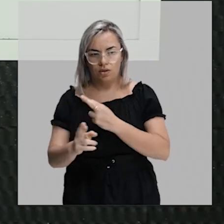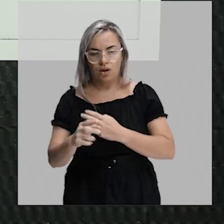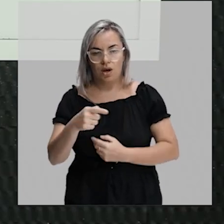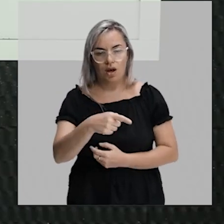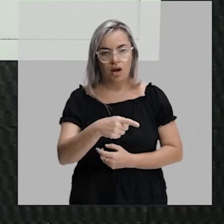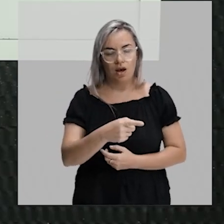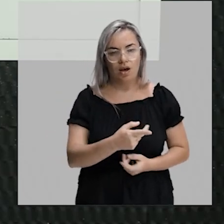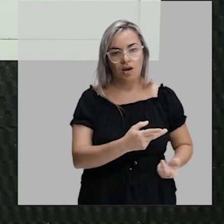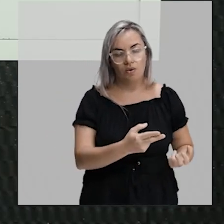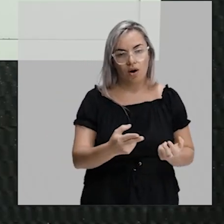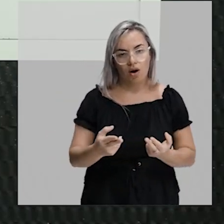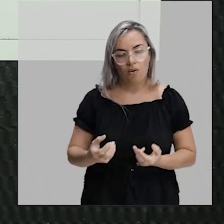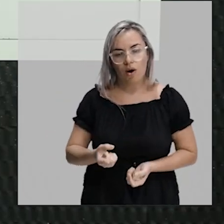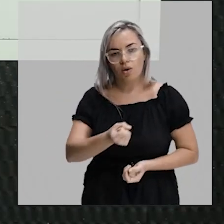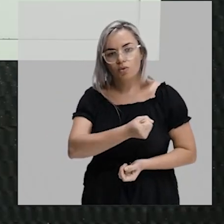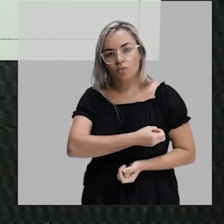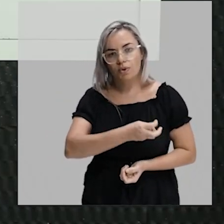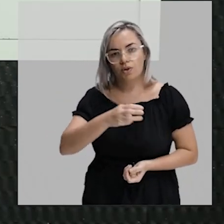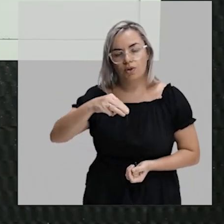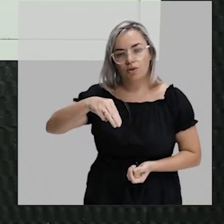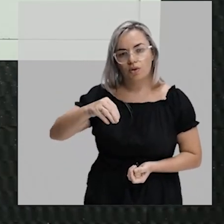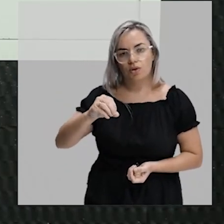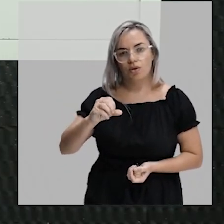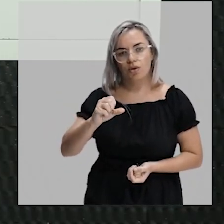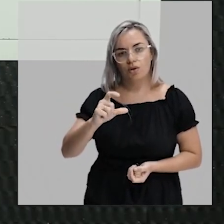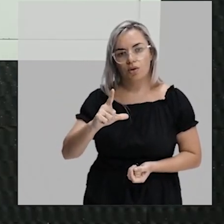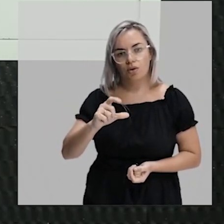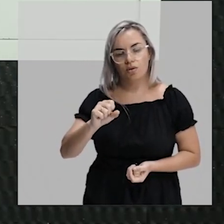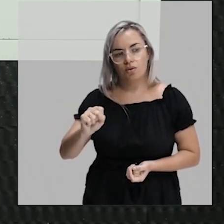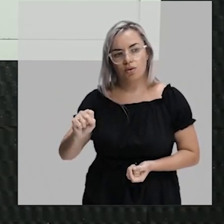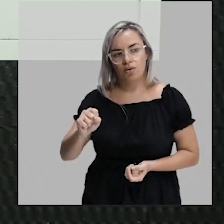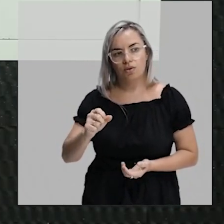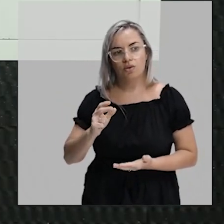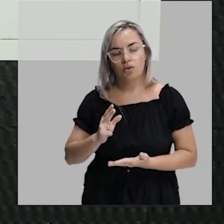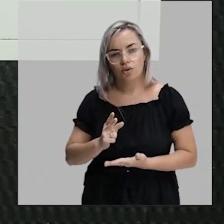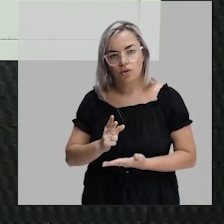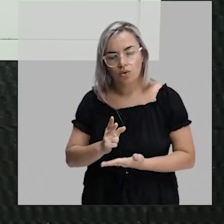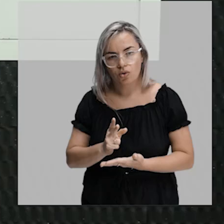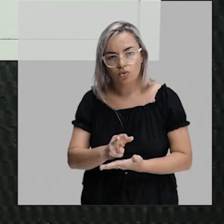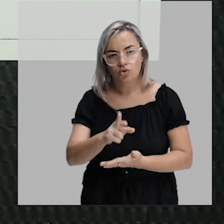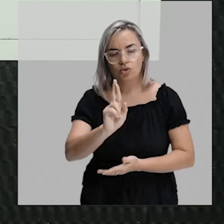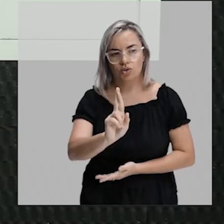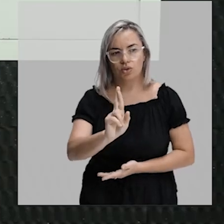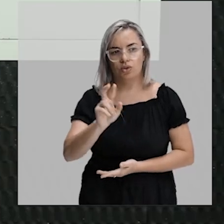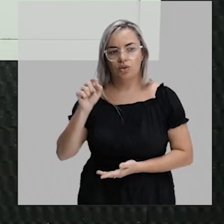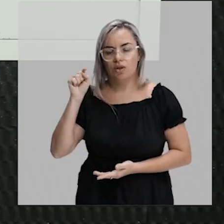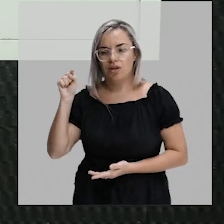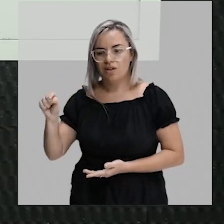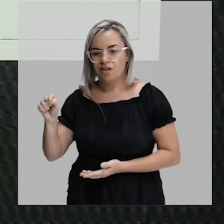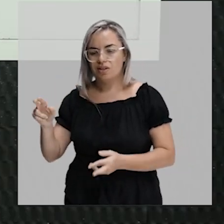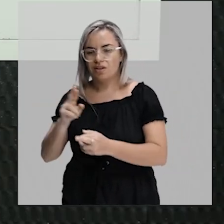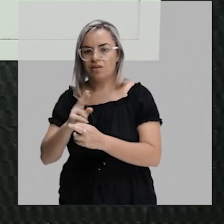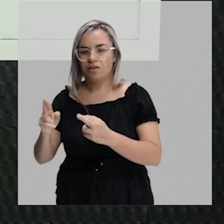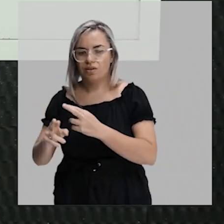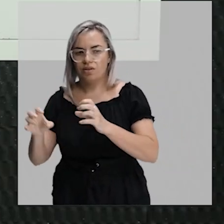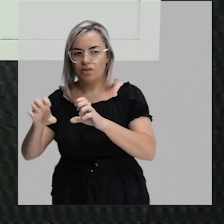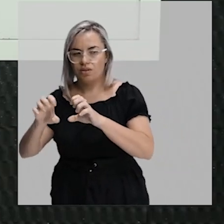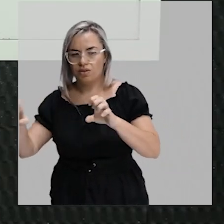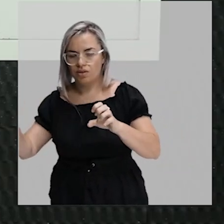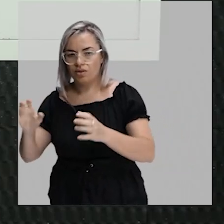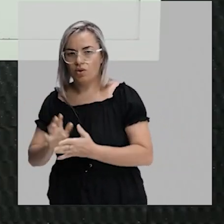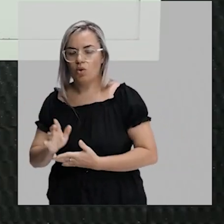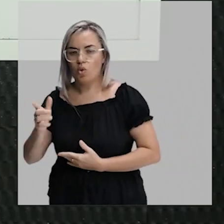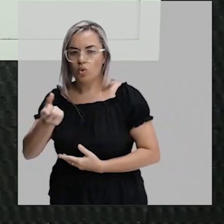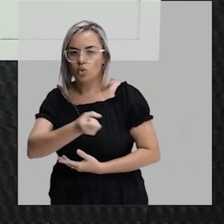mols vezes a constante, e esta outra relação é igual também ao número de mols vezes